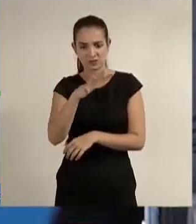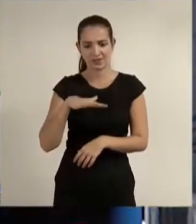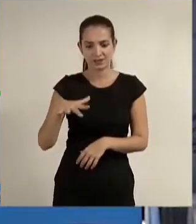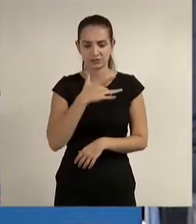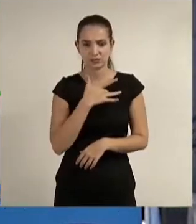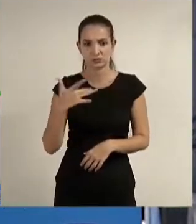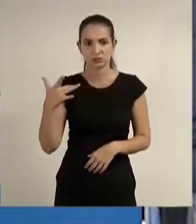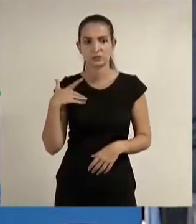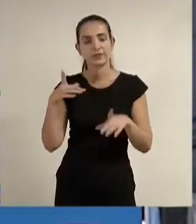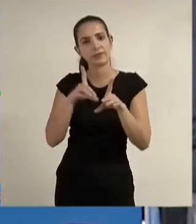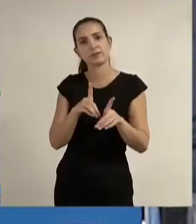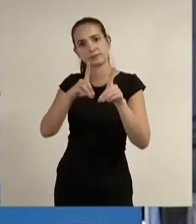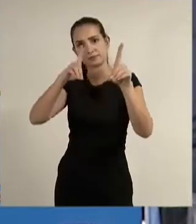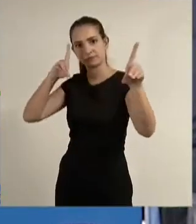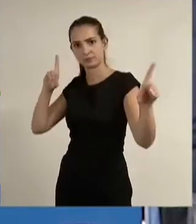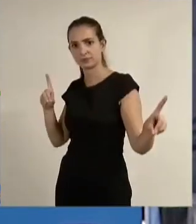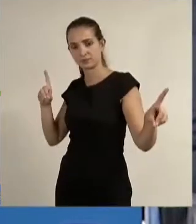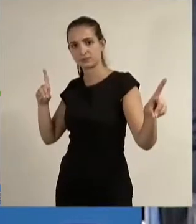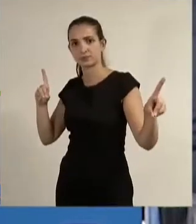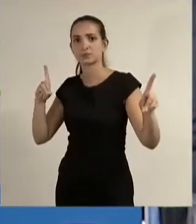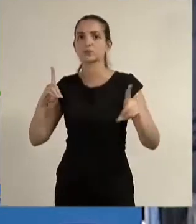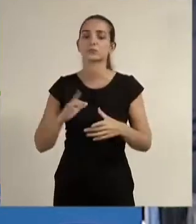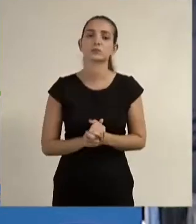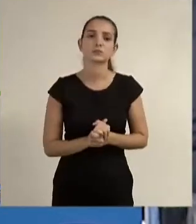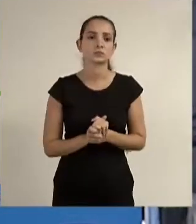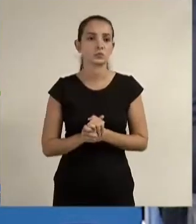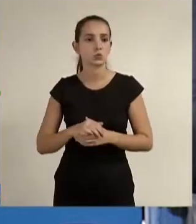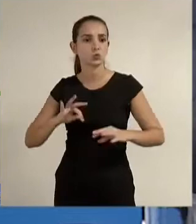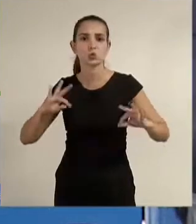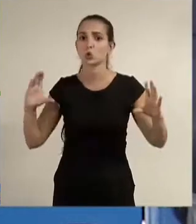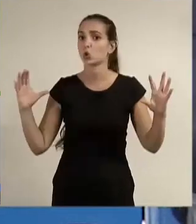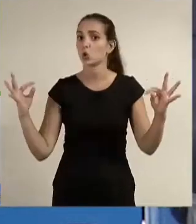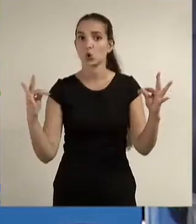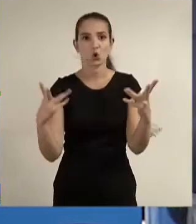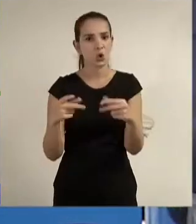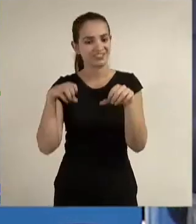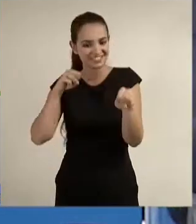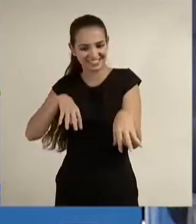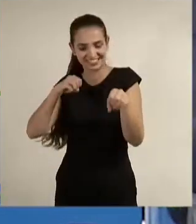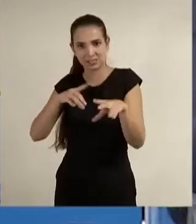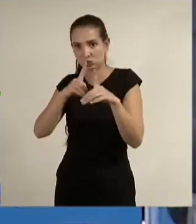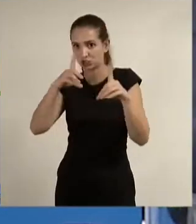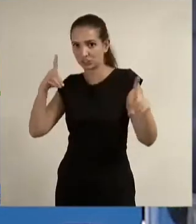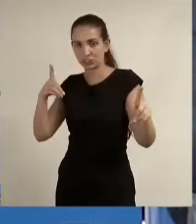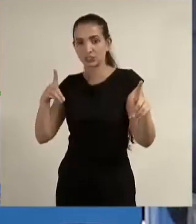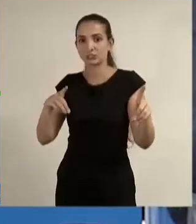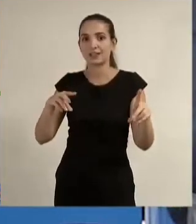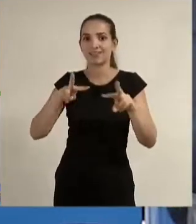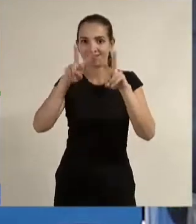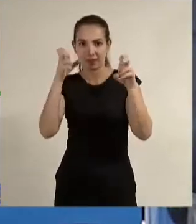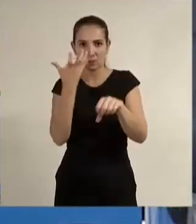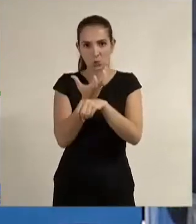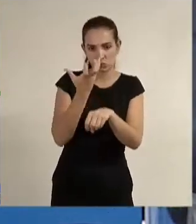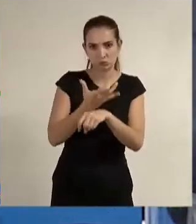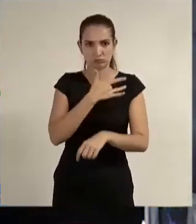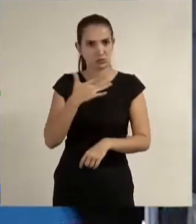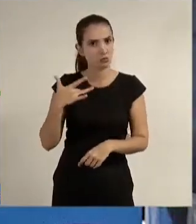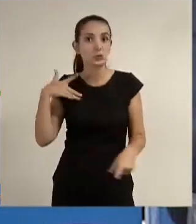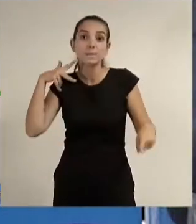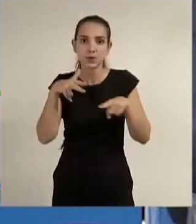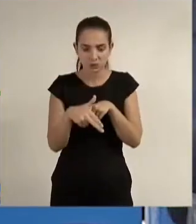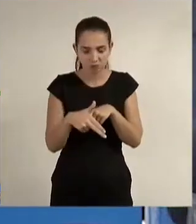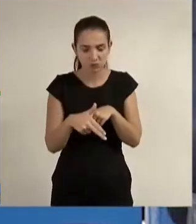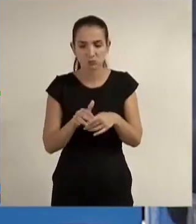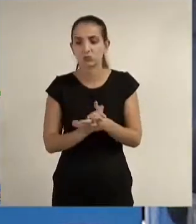saúde na modalidade ensino à distância na sua totalidade. Em discussão. Encerrada